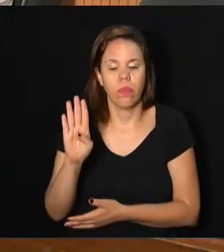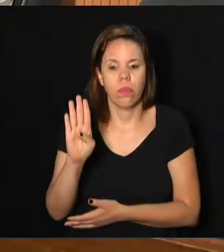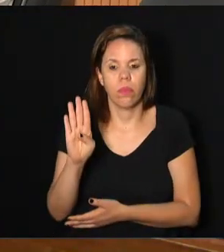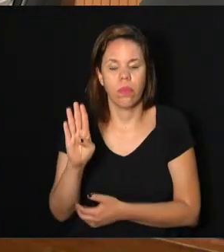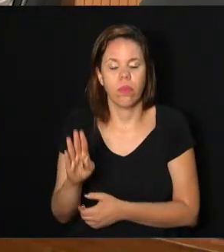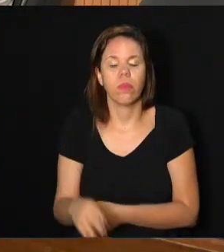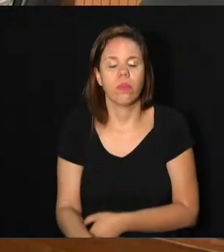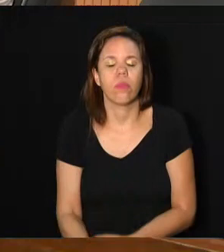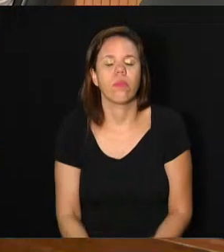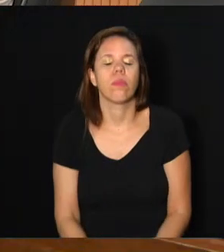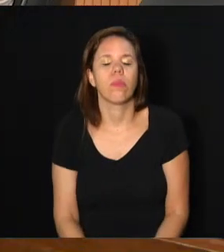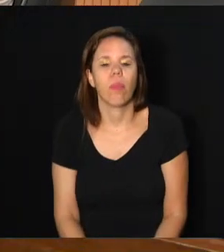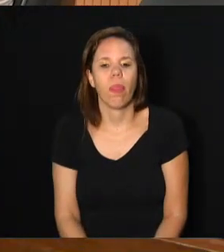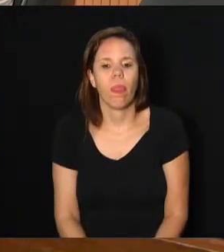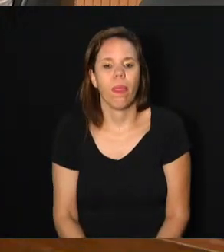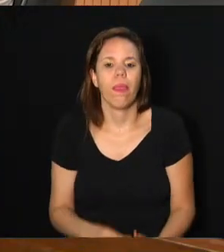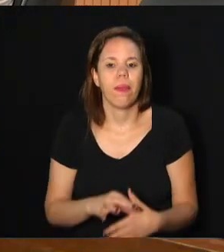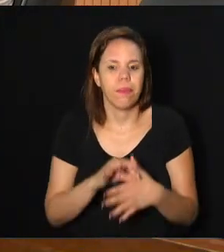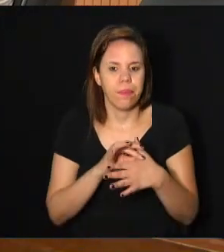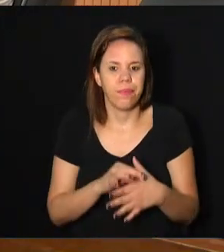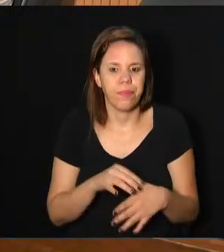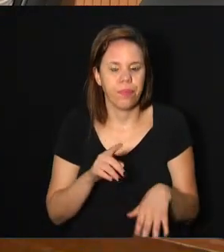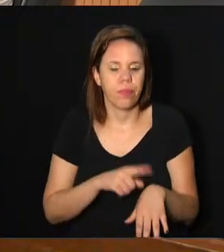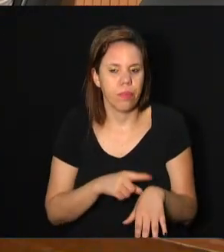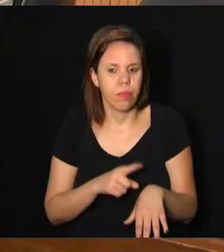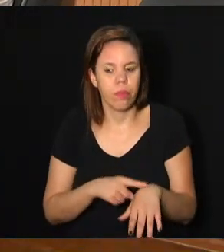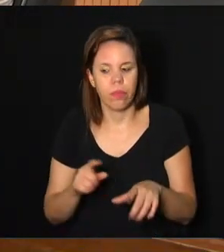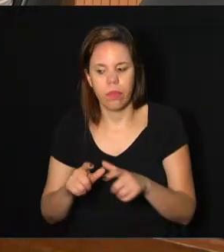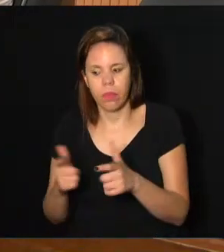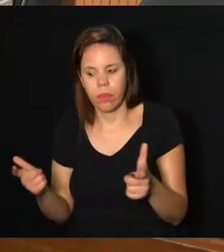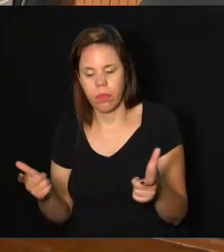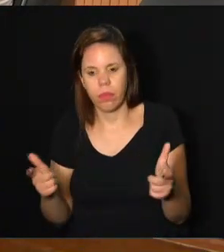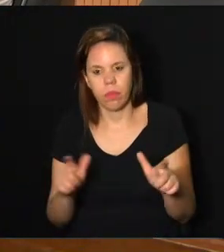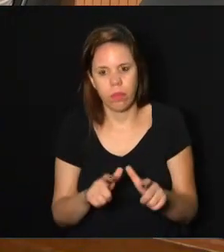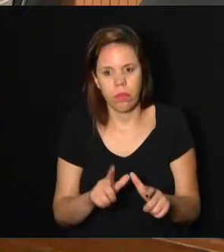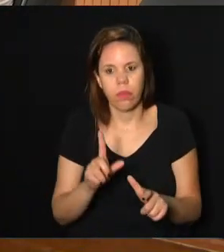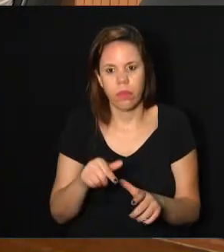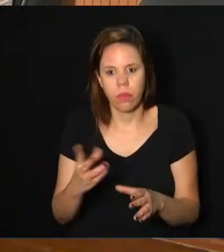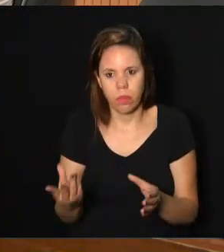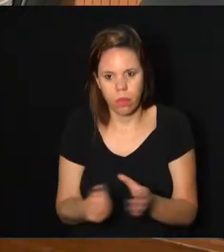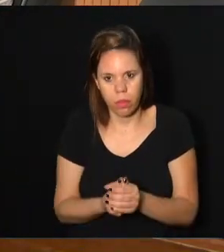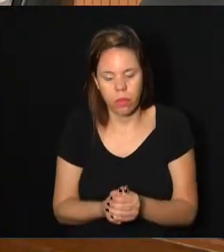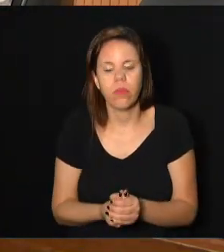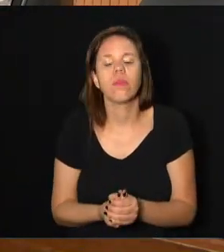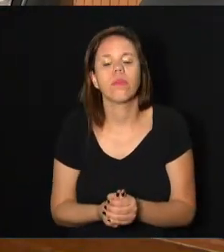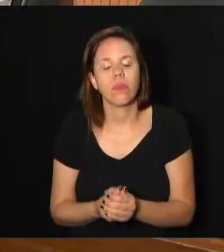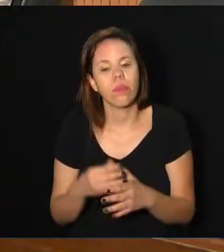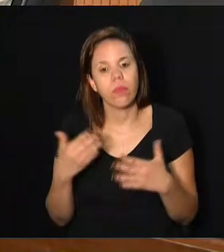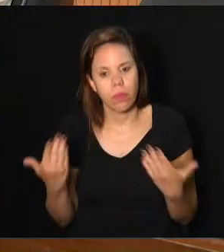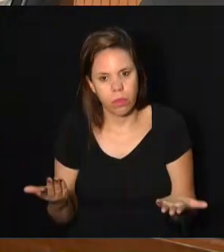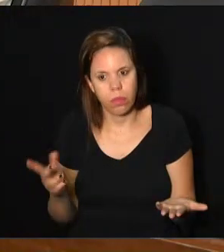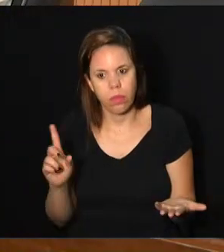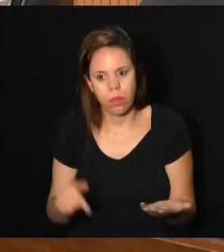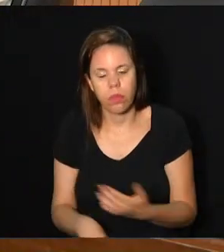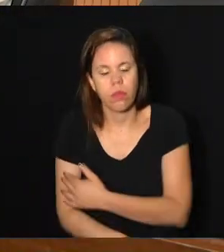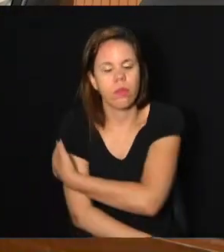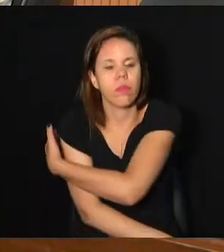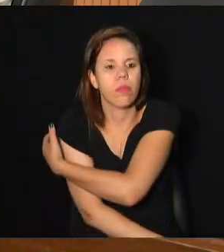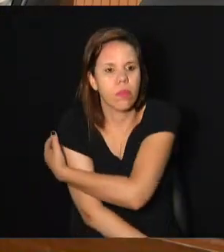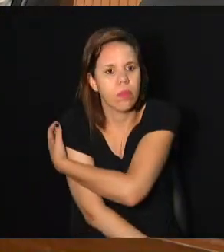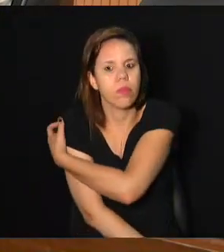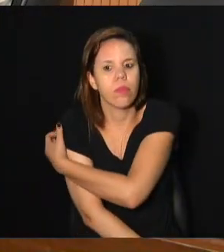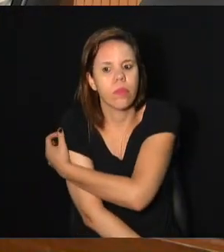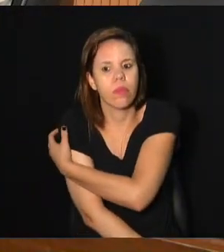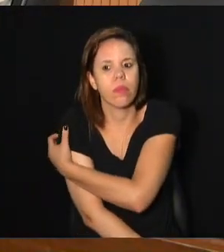B? Lideranças da maioria e da minoria são constituídas segundo... Mas lá atrás diz que